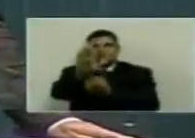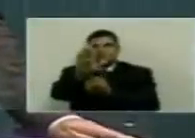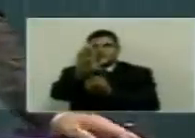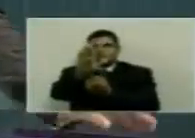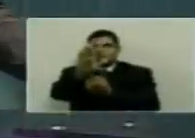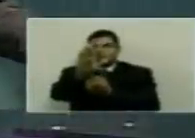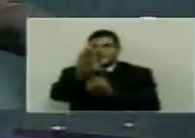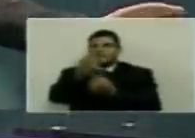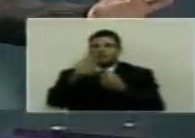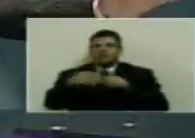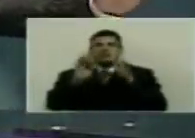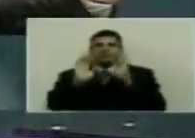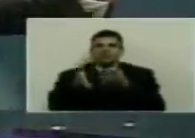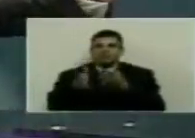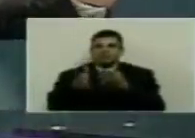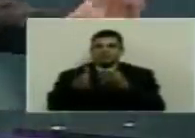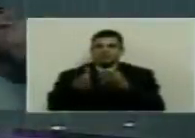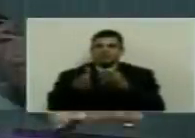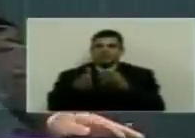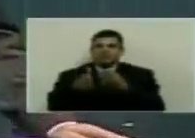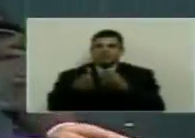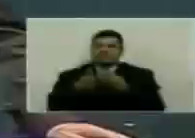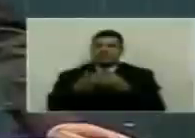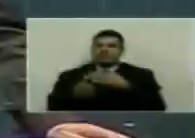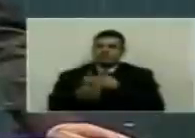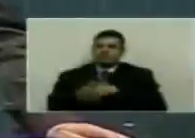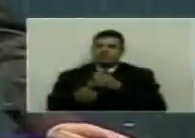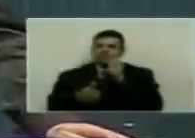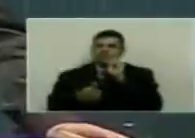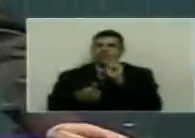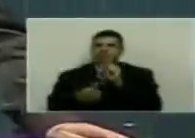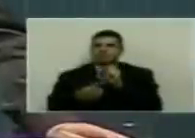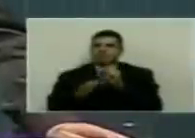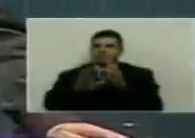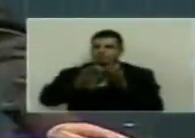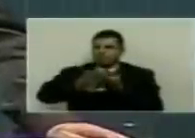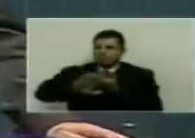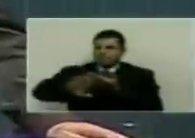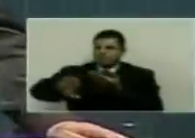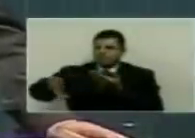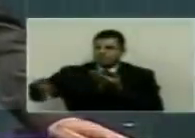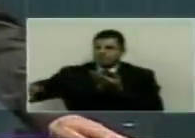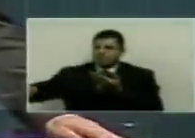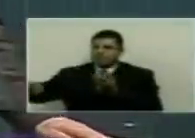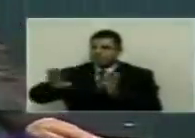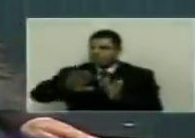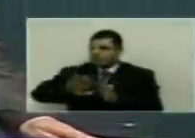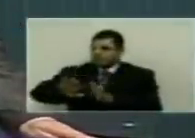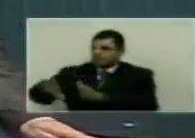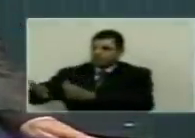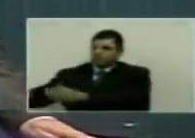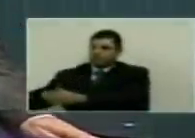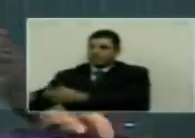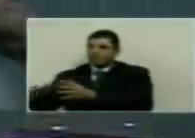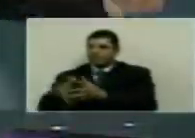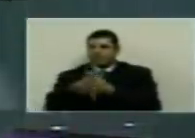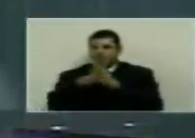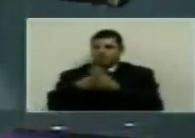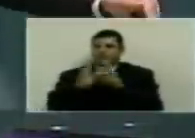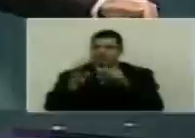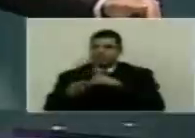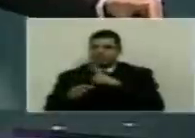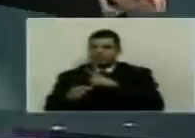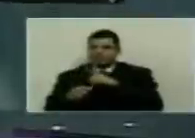apresentação, eu já a elogio por um aspecto só, por afastar a fanfarronice. Nós já